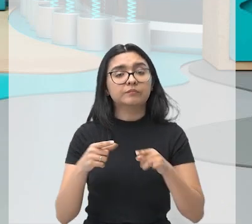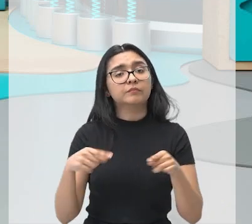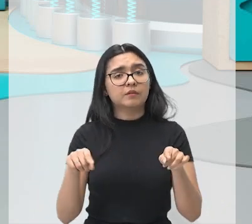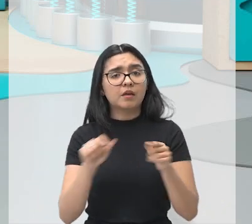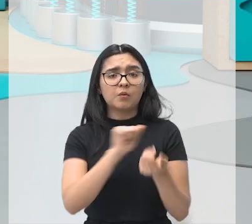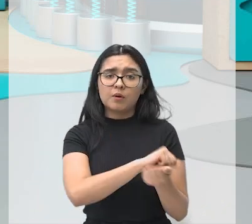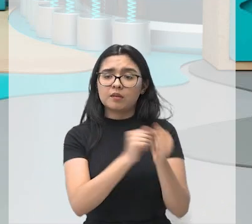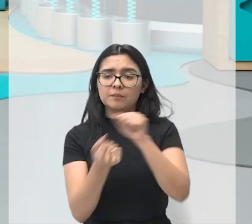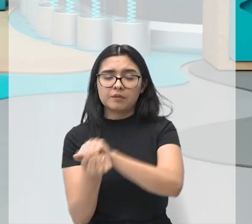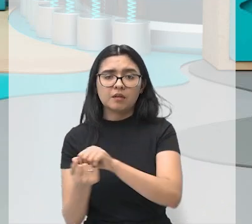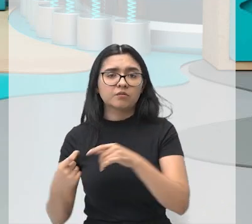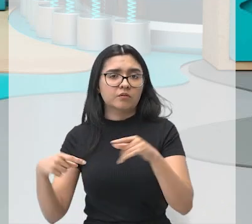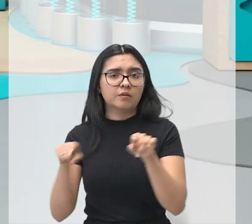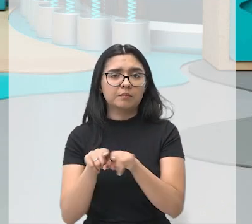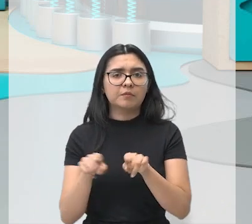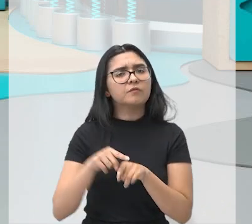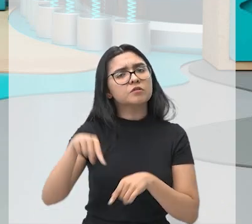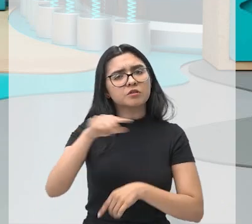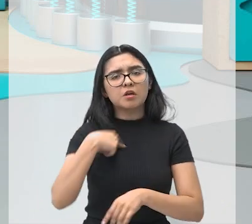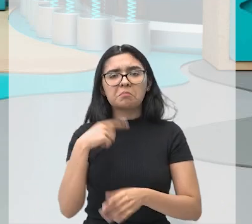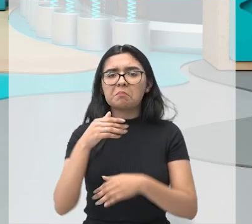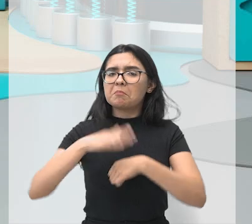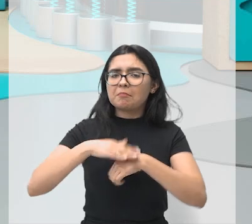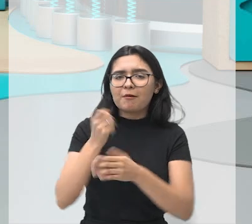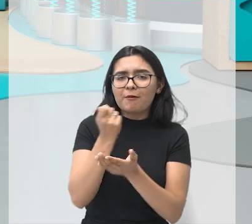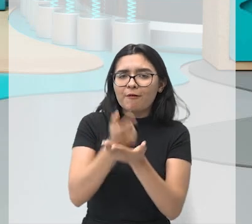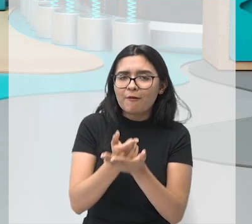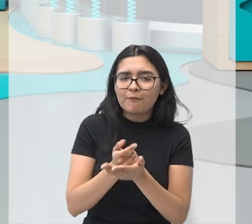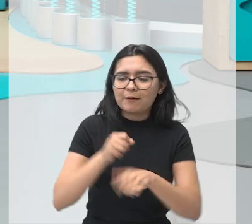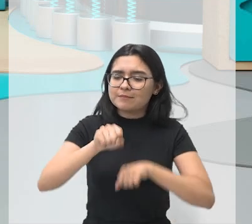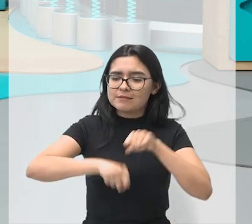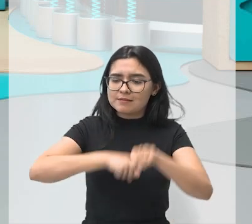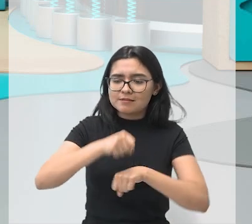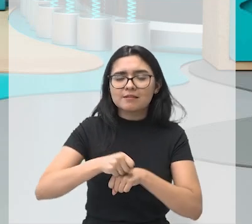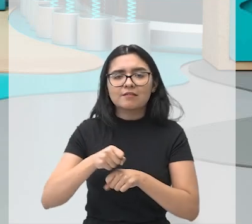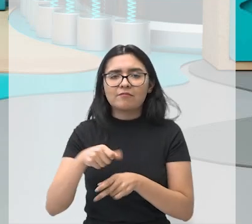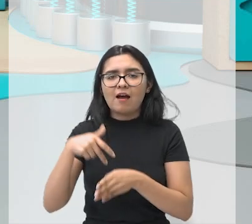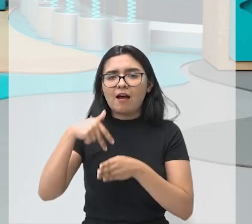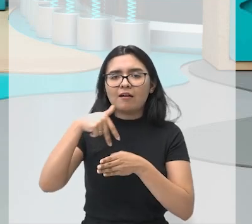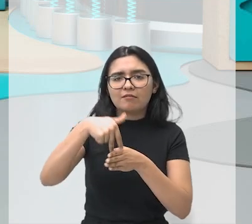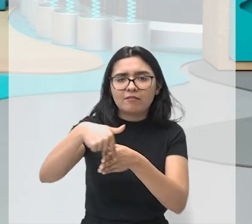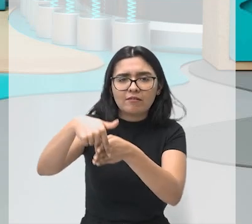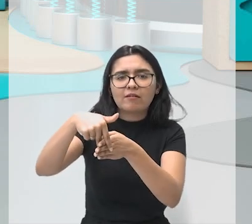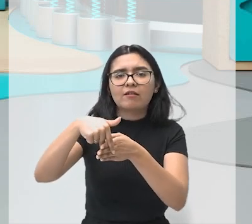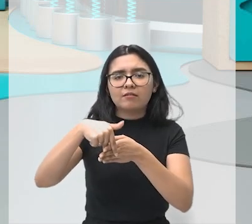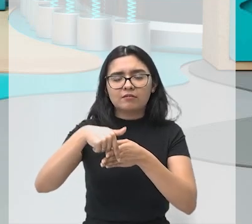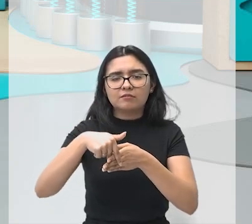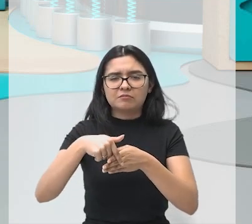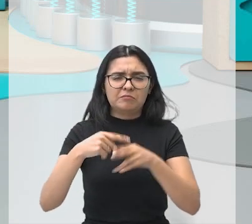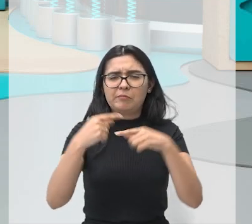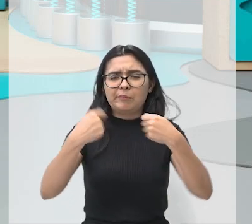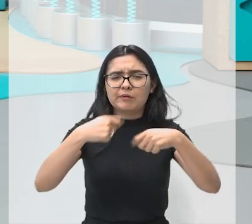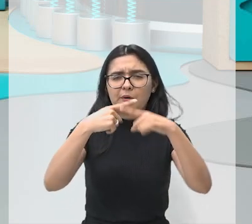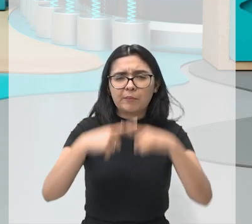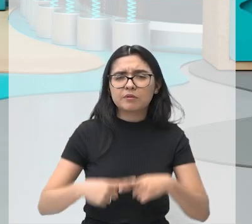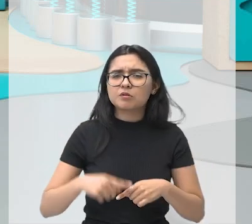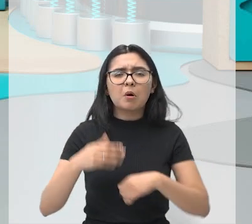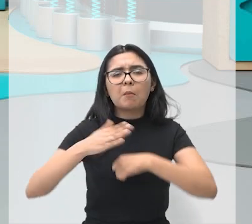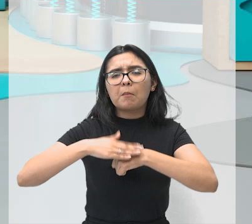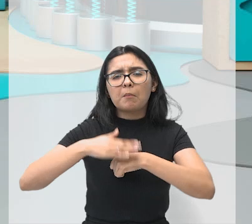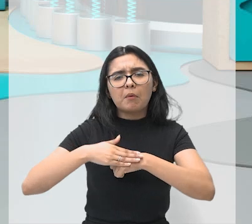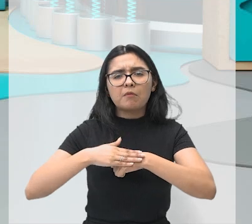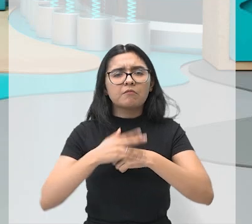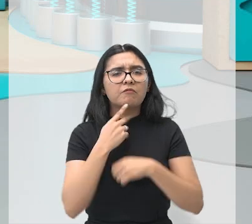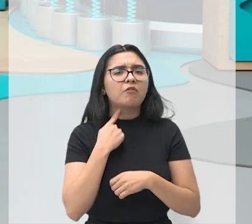amador, completamente amador, de você comprar uma bicicleta, montar nela e sair sem competição nenhuma, fazendo a sua